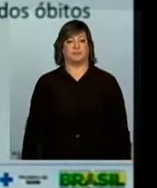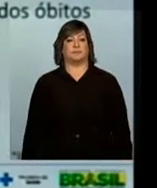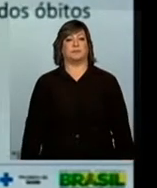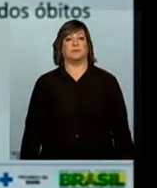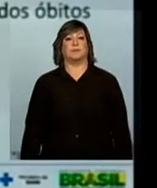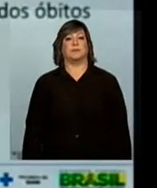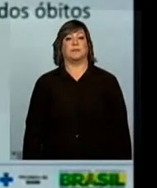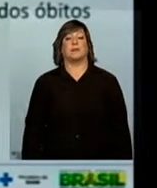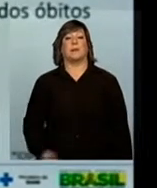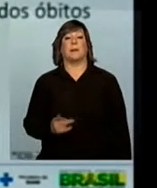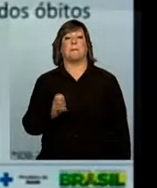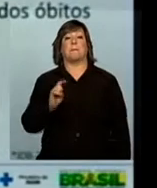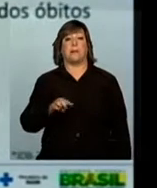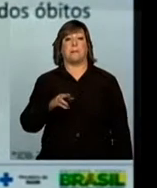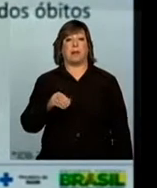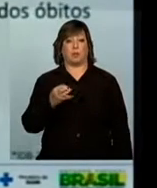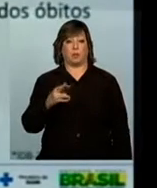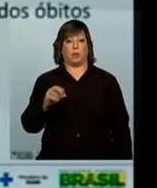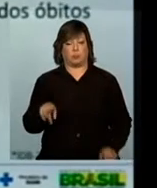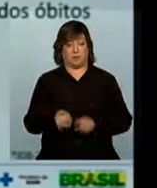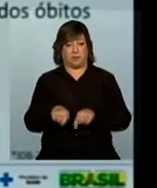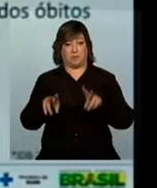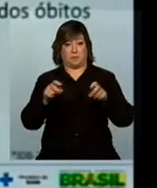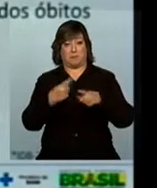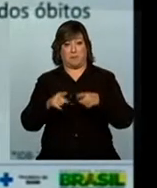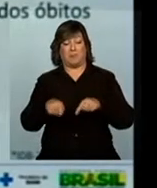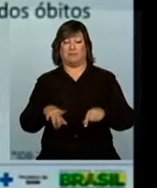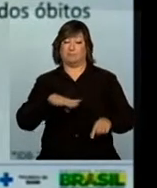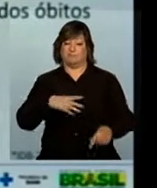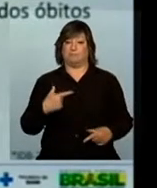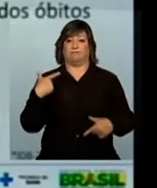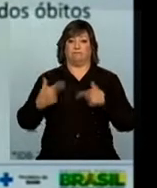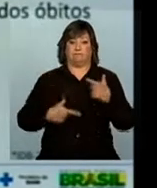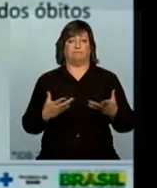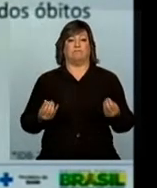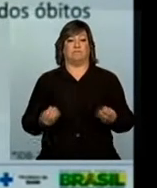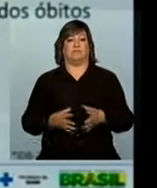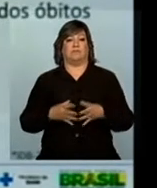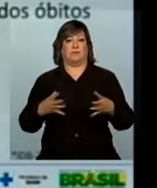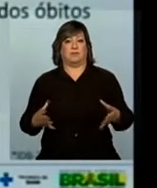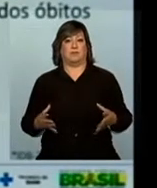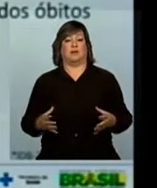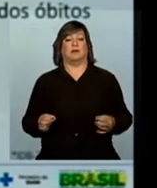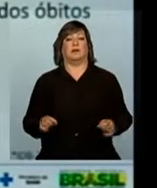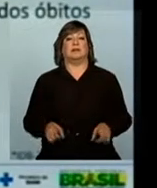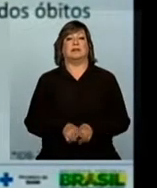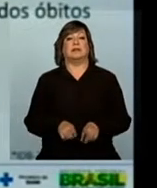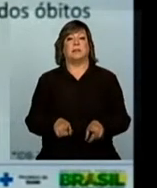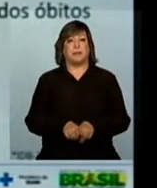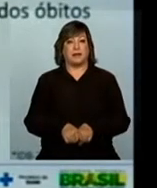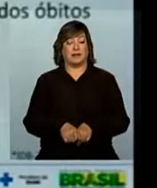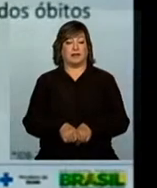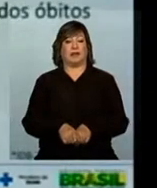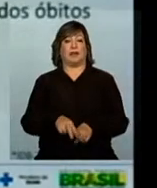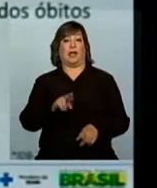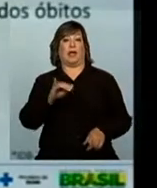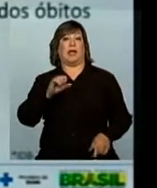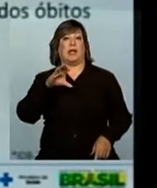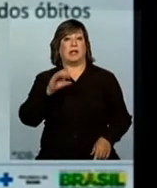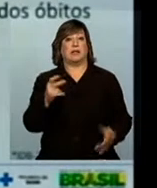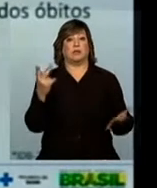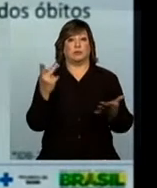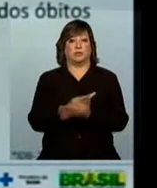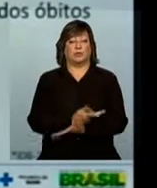Falei da prematuridade, portanto, esse é um desafio enorme, né? As consequências disso imediata para risco de